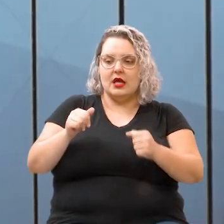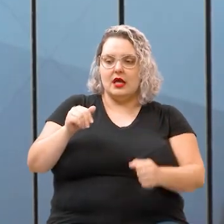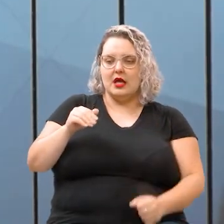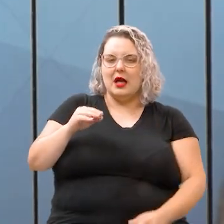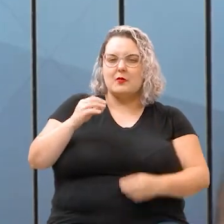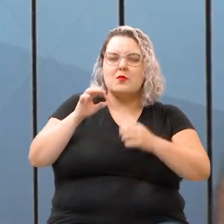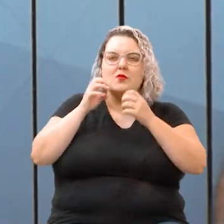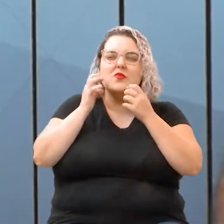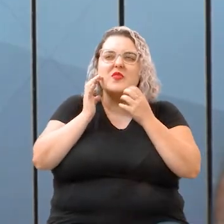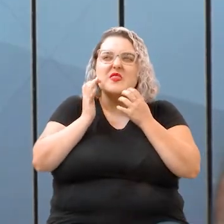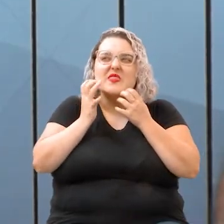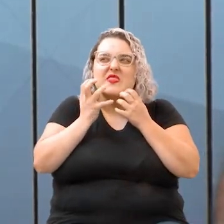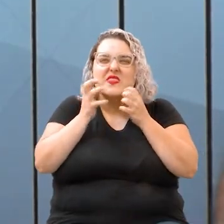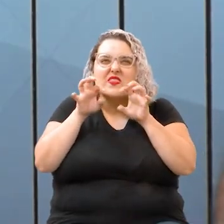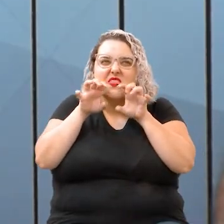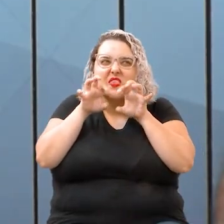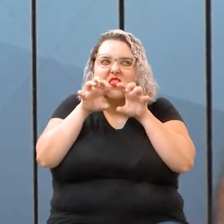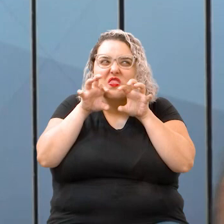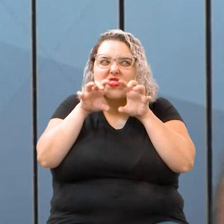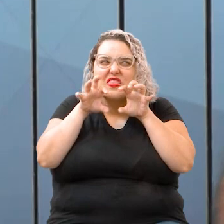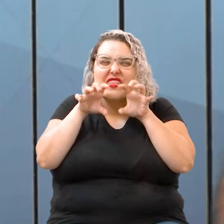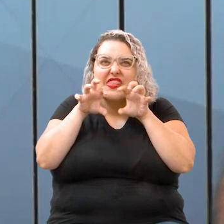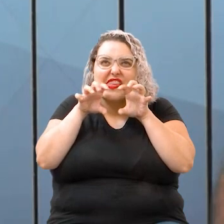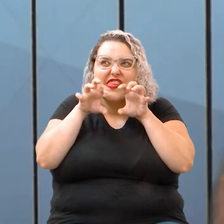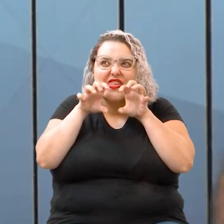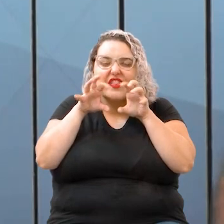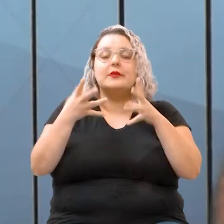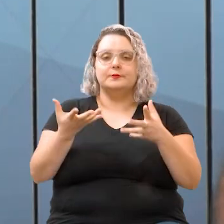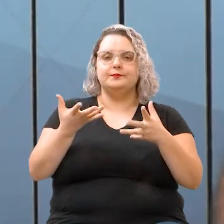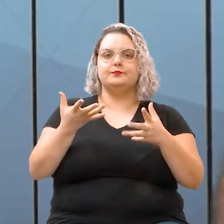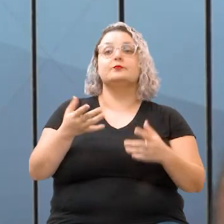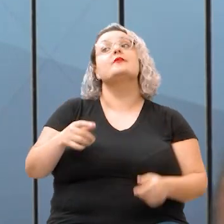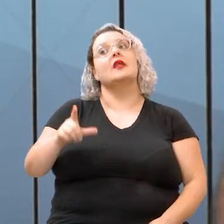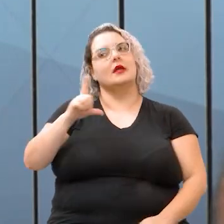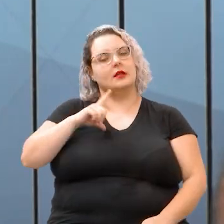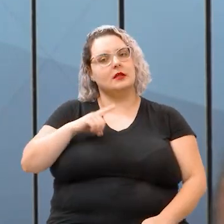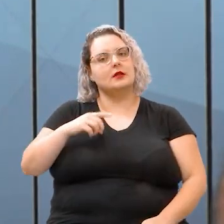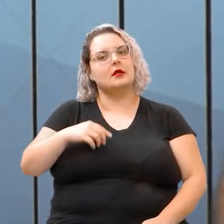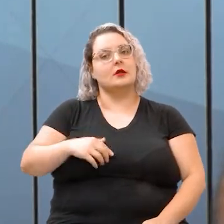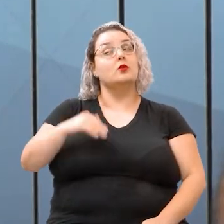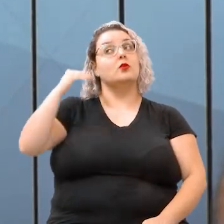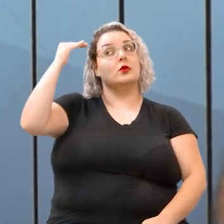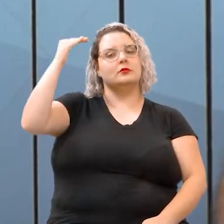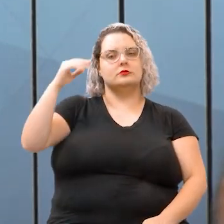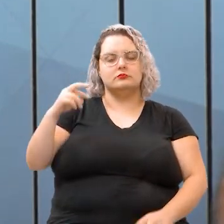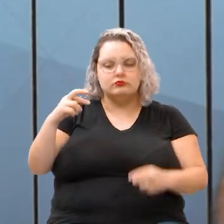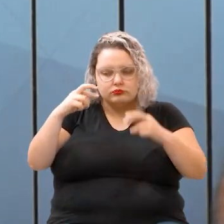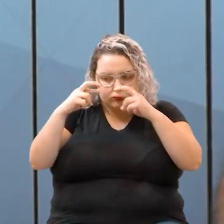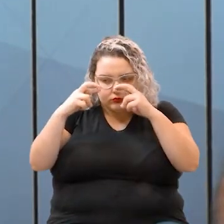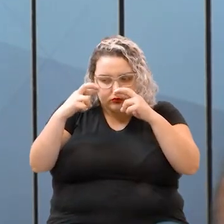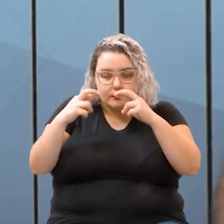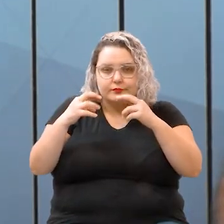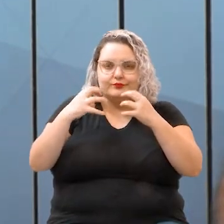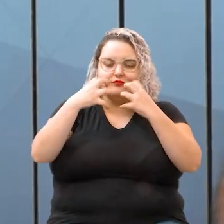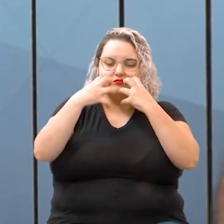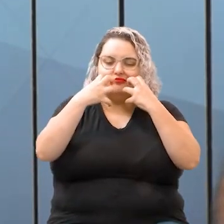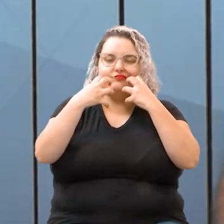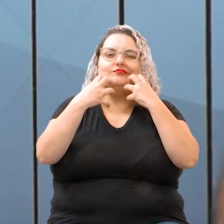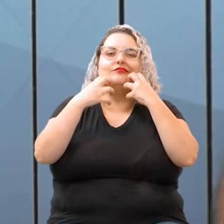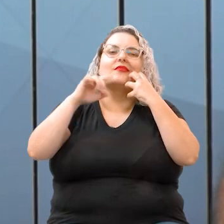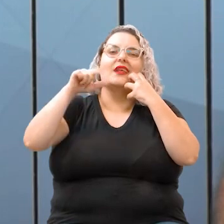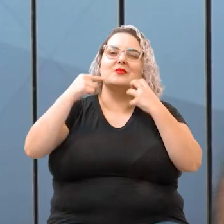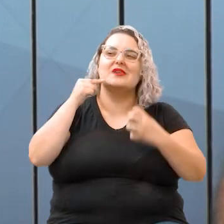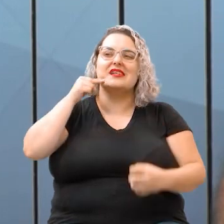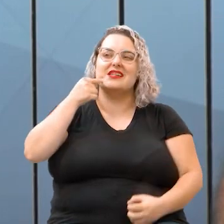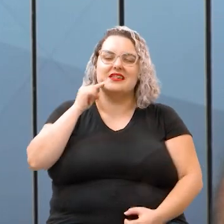aquele áspero que a gente sente no dente. Direitinho, então sempre tem que ter um adulto aí olhando, porque se ficar a placa acumulada é questão de tempo para dar